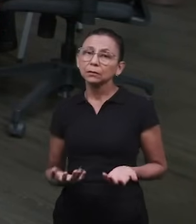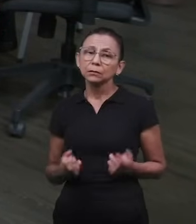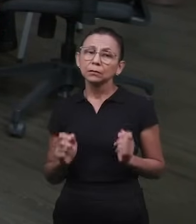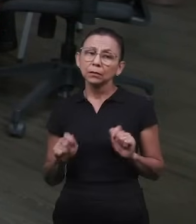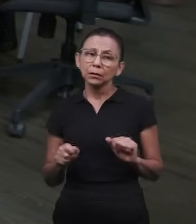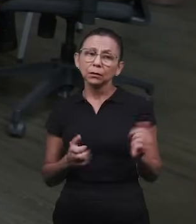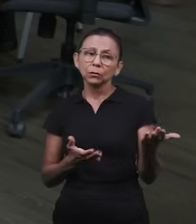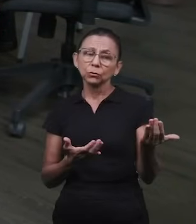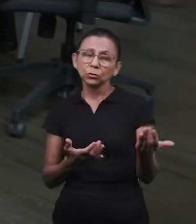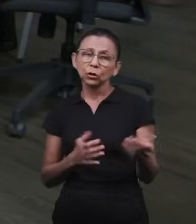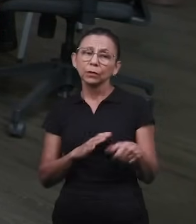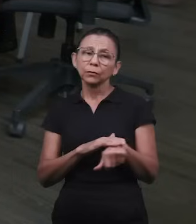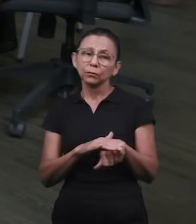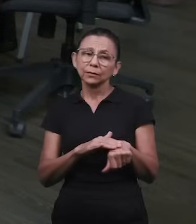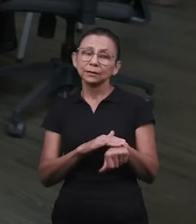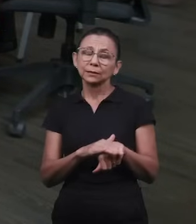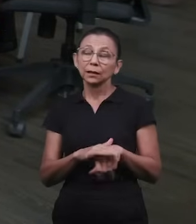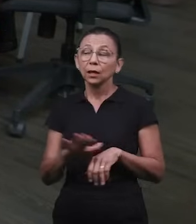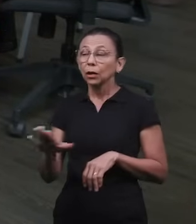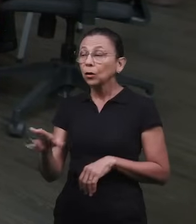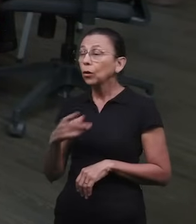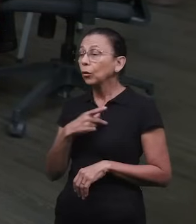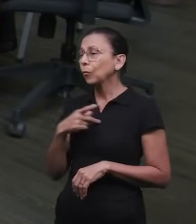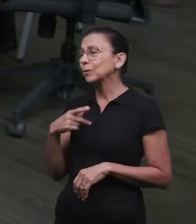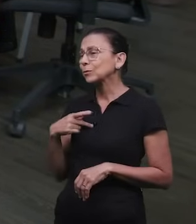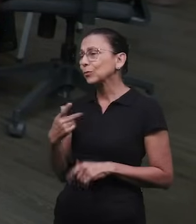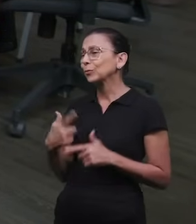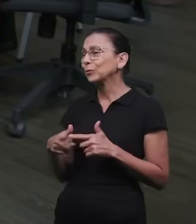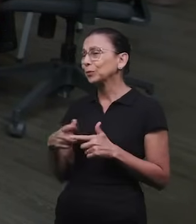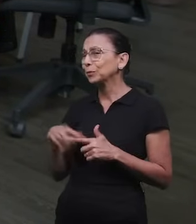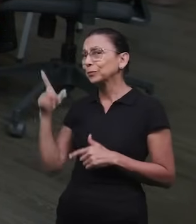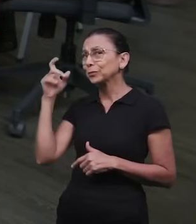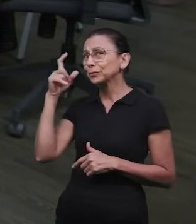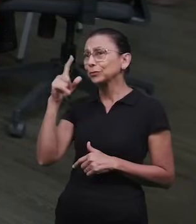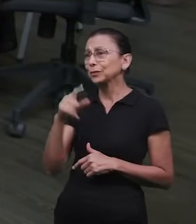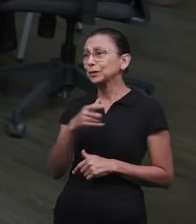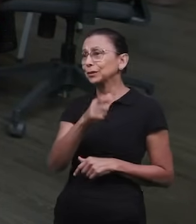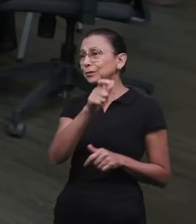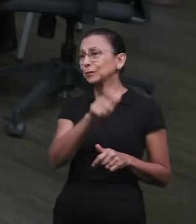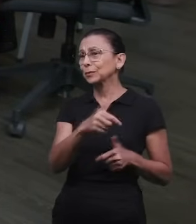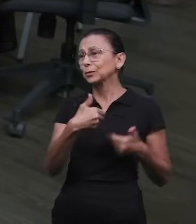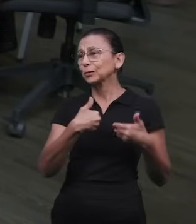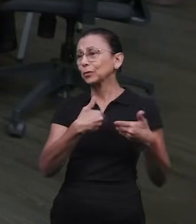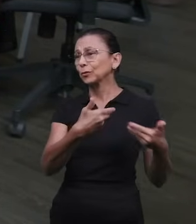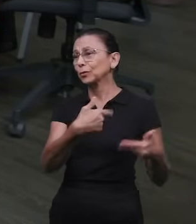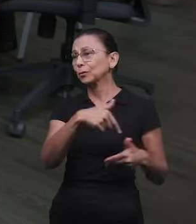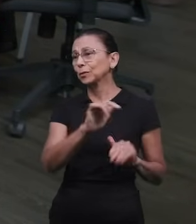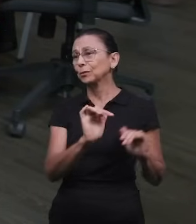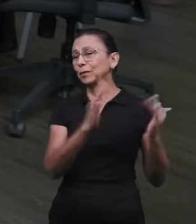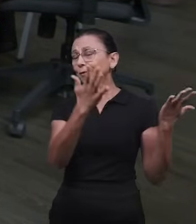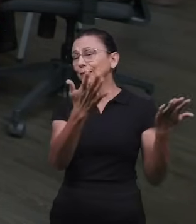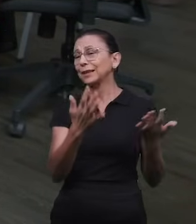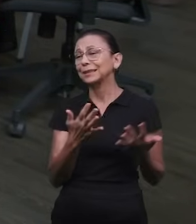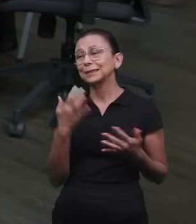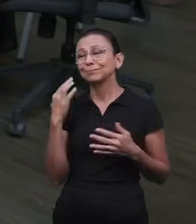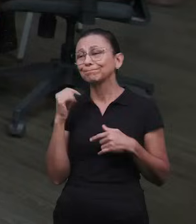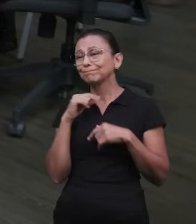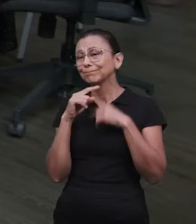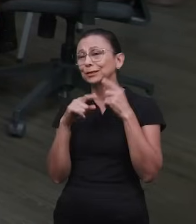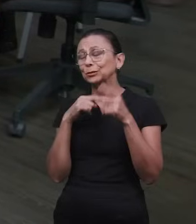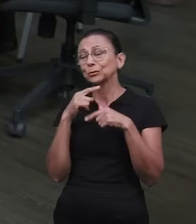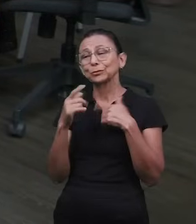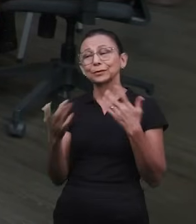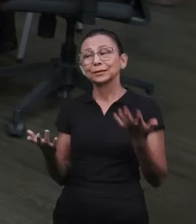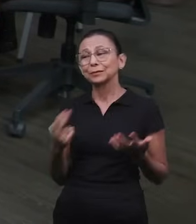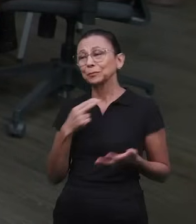outro jovem, ou até com um pastor. Pastor, eu estou numa situação... O que é que eu faço? E às vezes, né, uma orientação vem. Mas além de